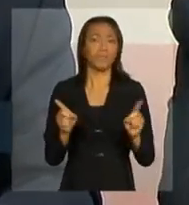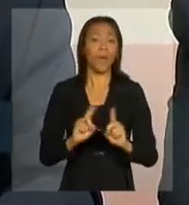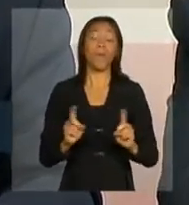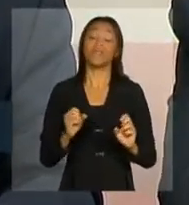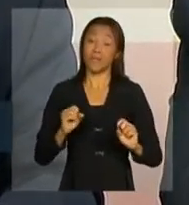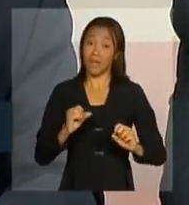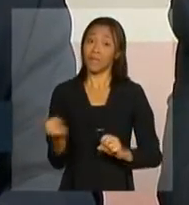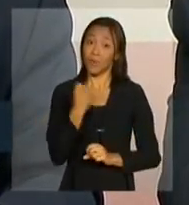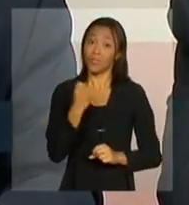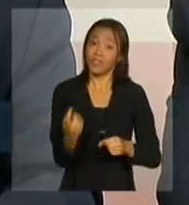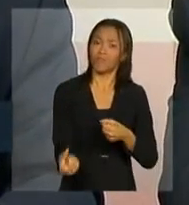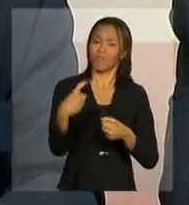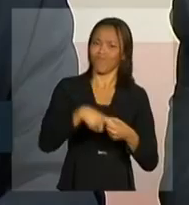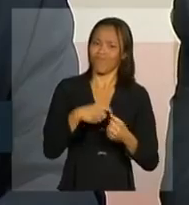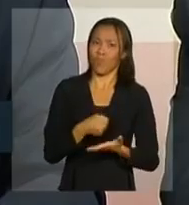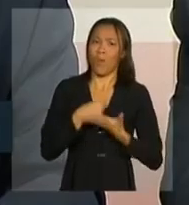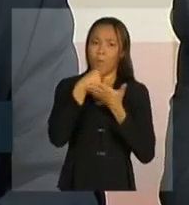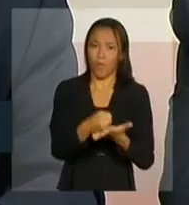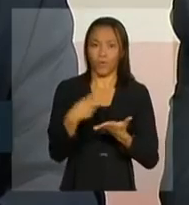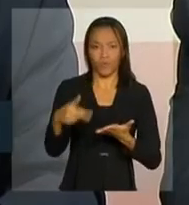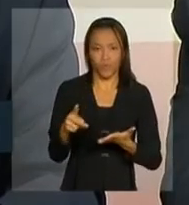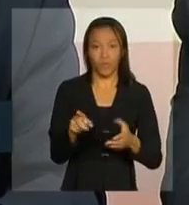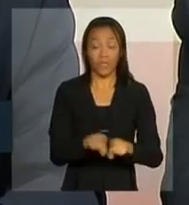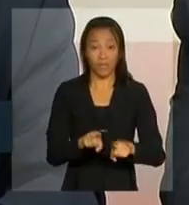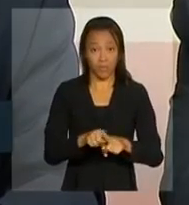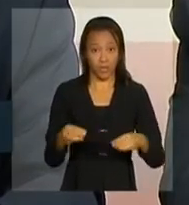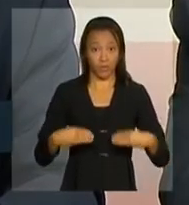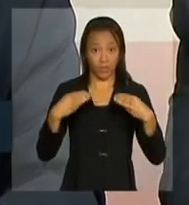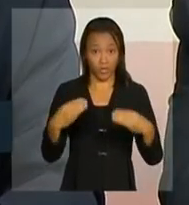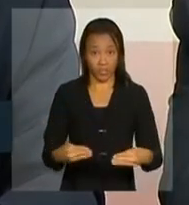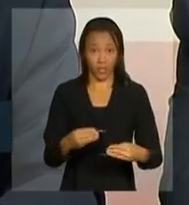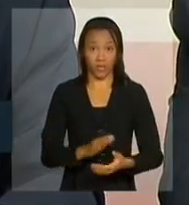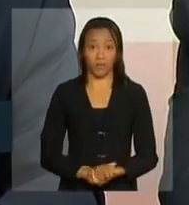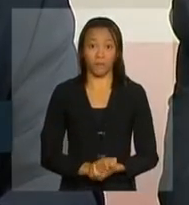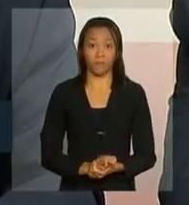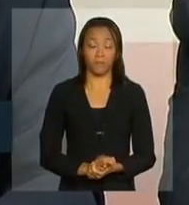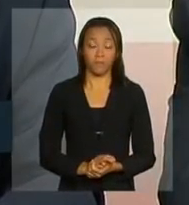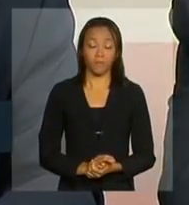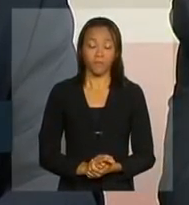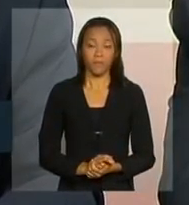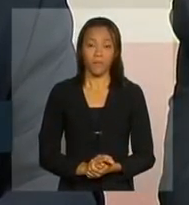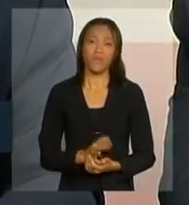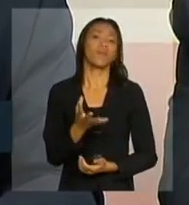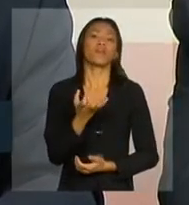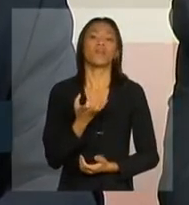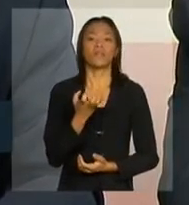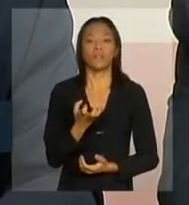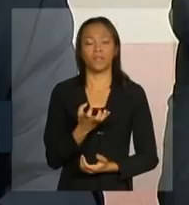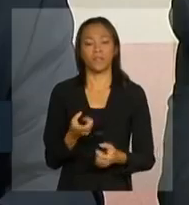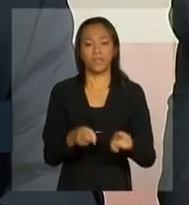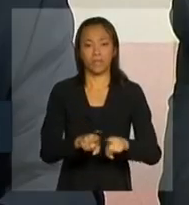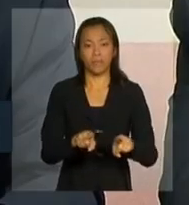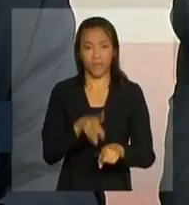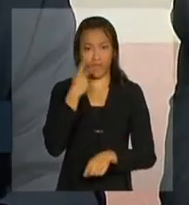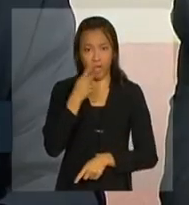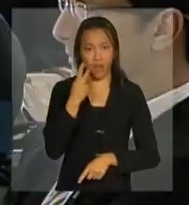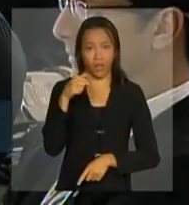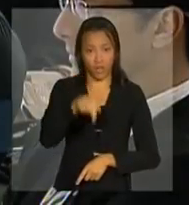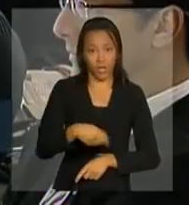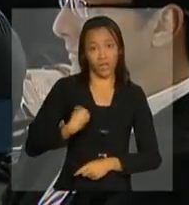vocês. E também tá aqui o representante do UNICEF, o Senr. Gary Stal. Queria eh também destacar a